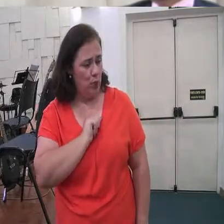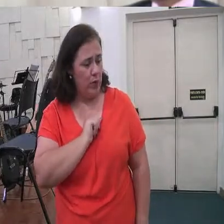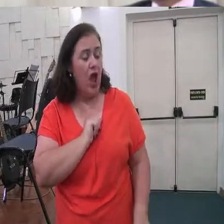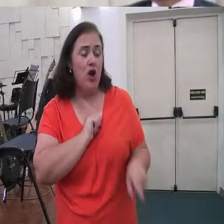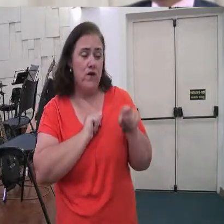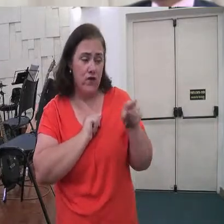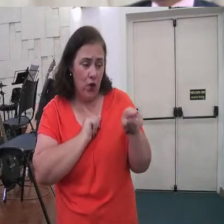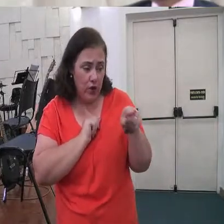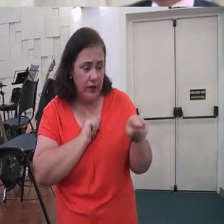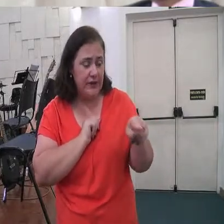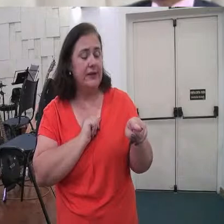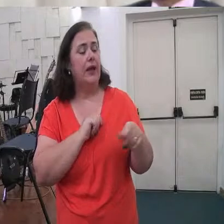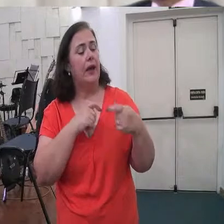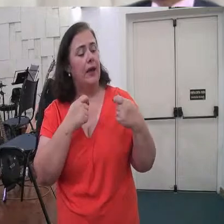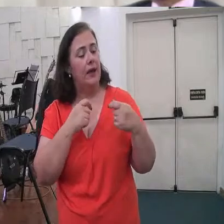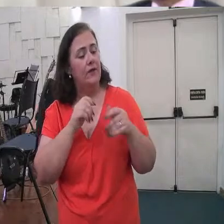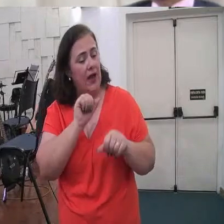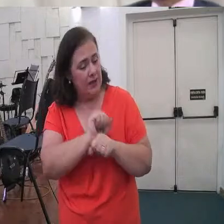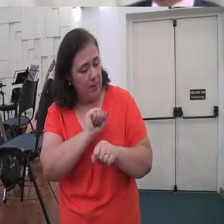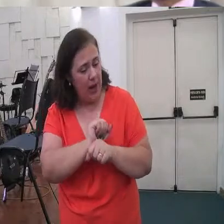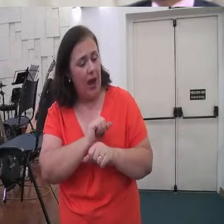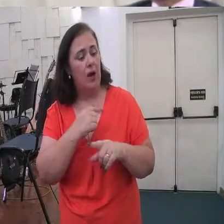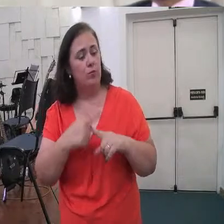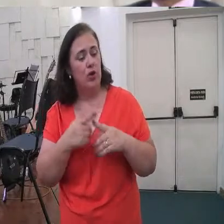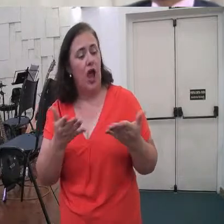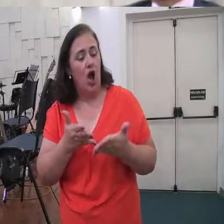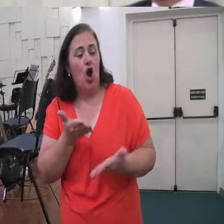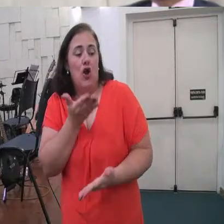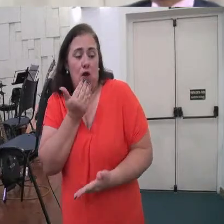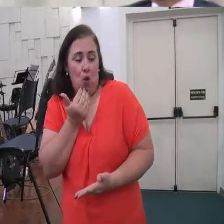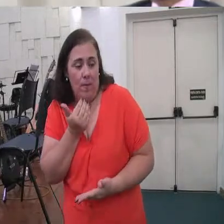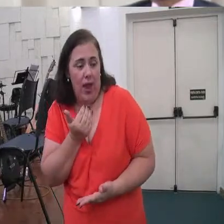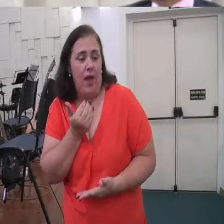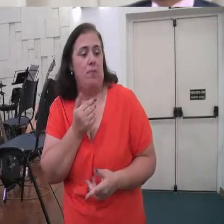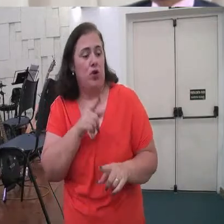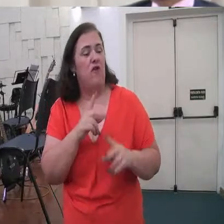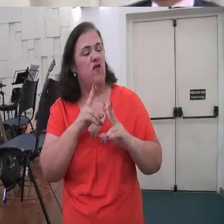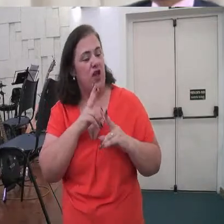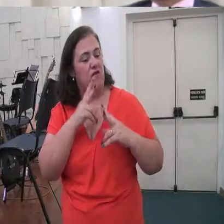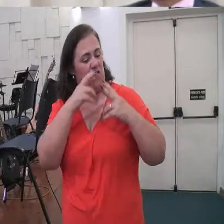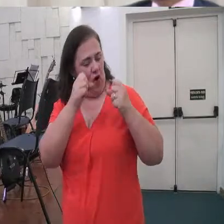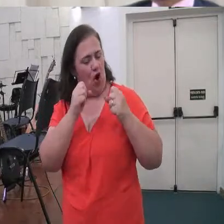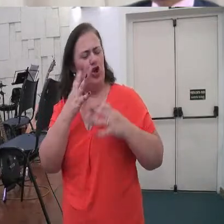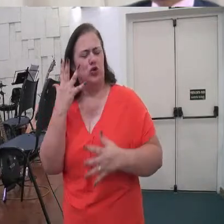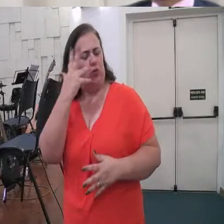comida que é necessária para você ficar forte e bonito. Mas eu quero.